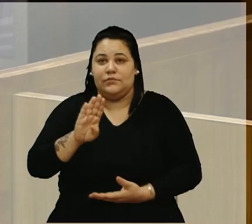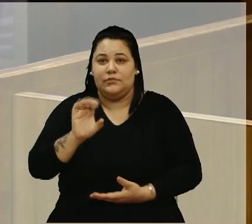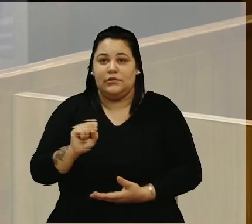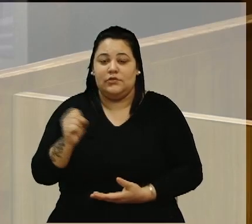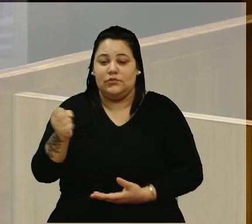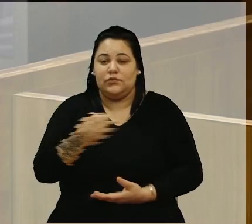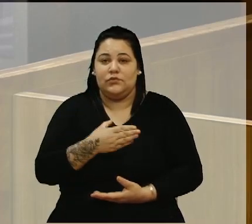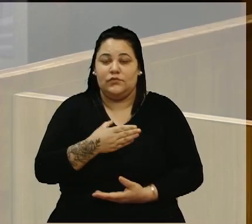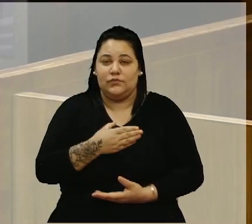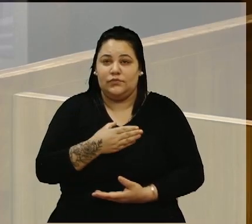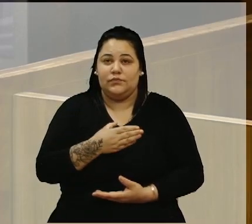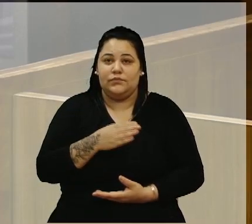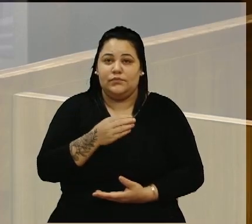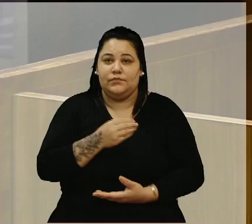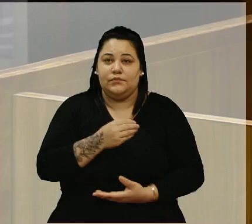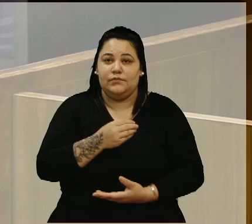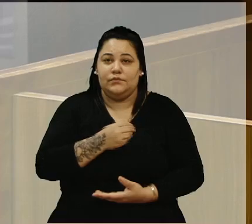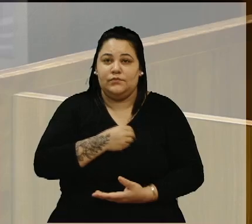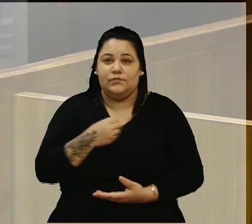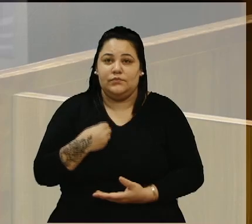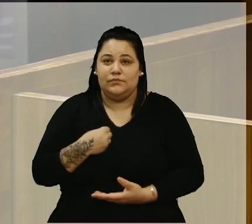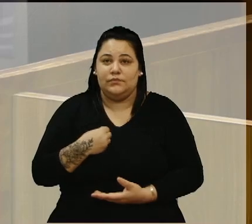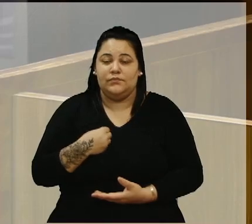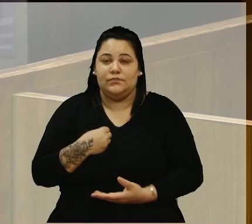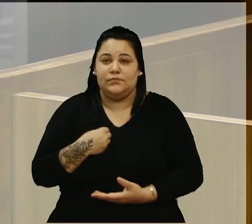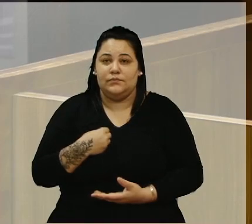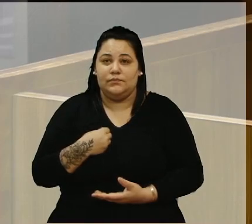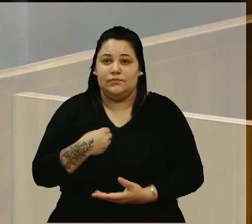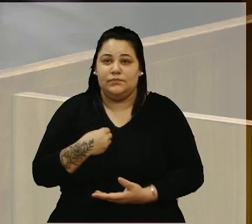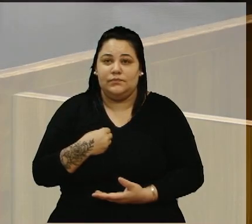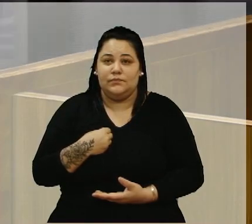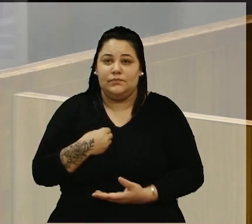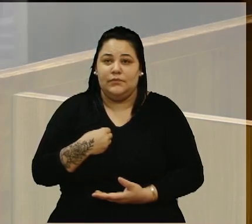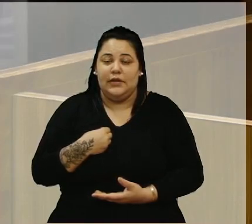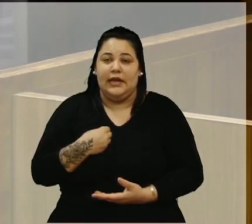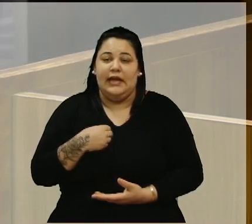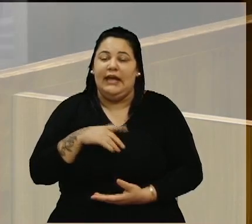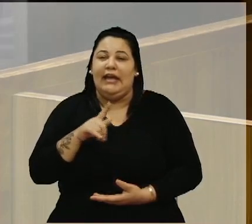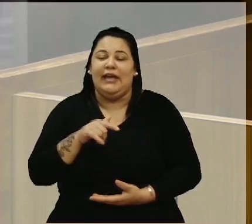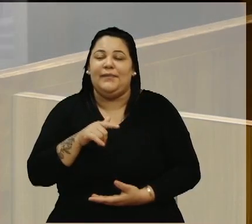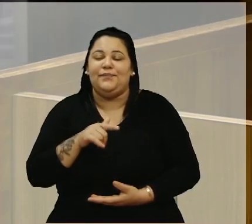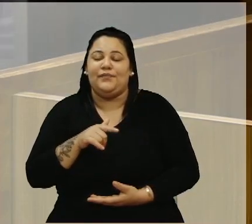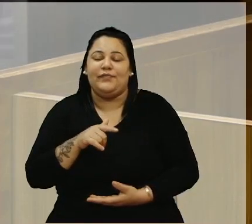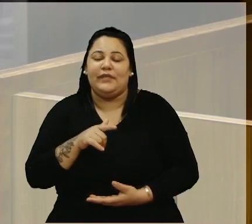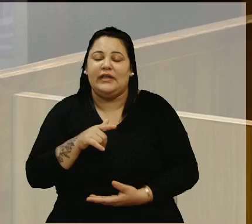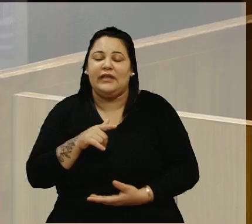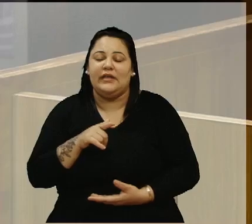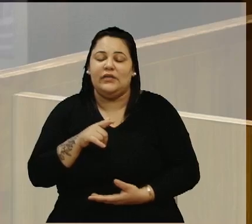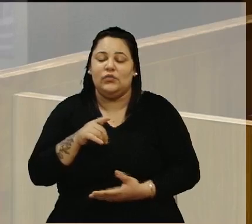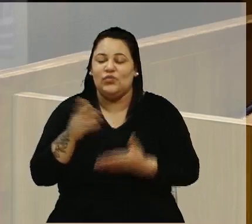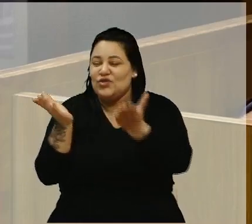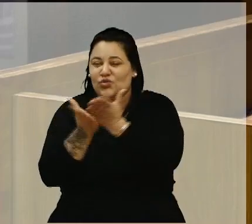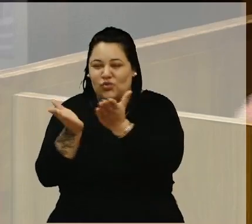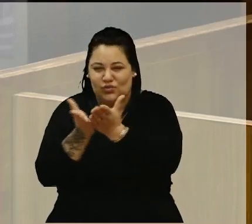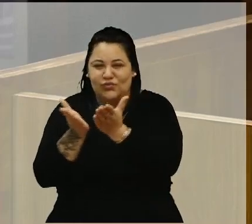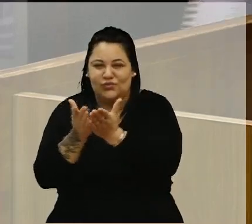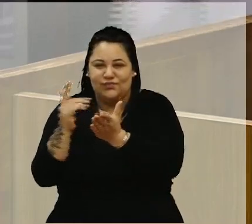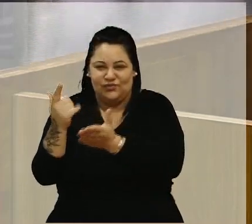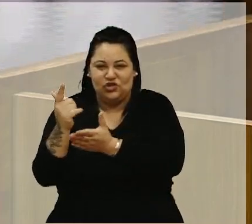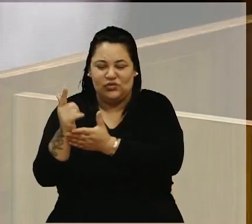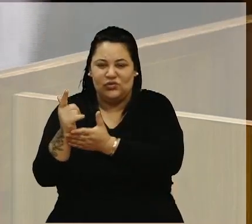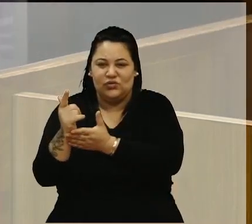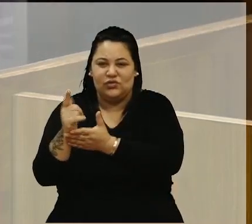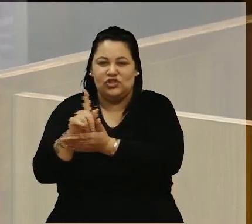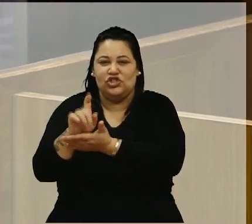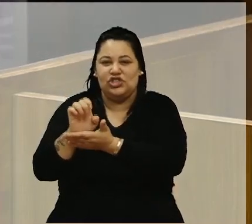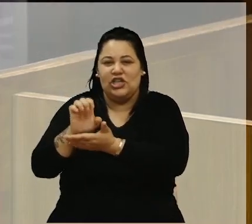geológico que deverá vir de uma empresa contratada pelo município, e também que a parte de